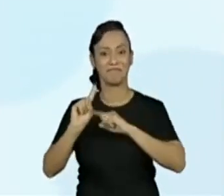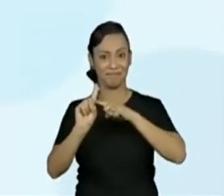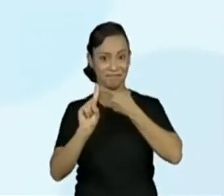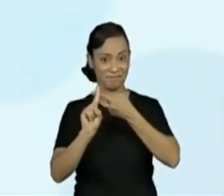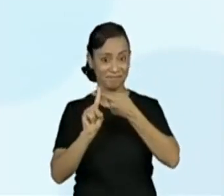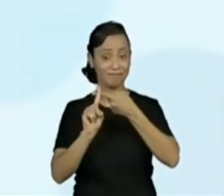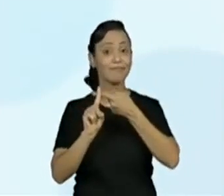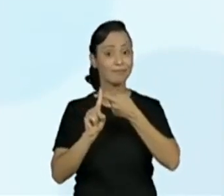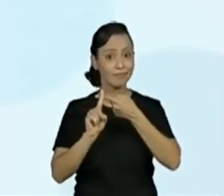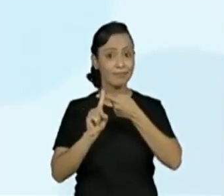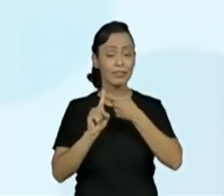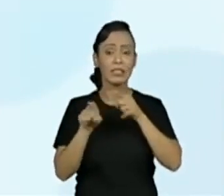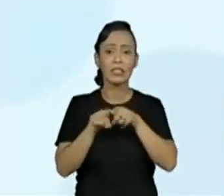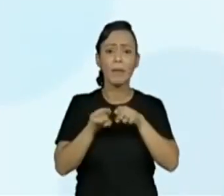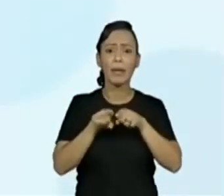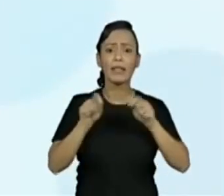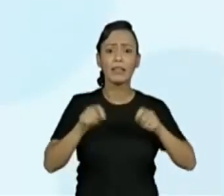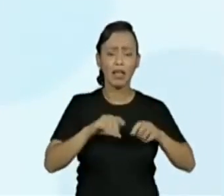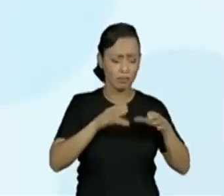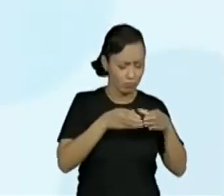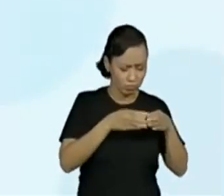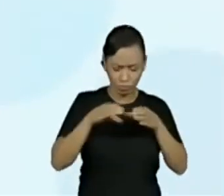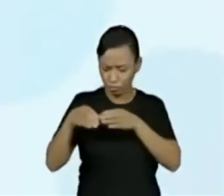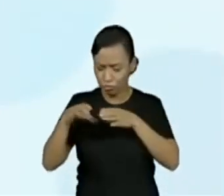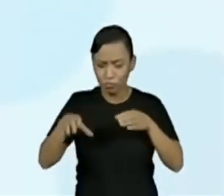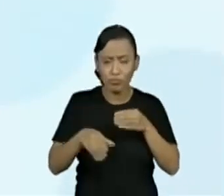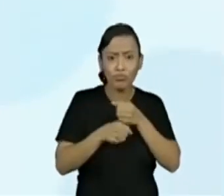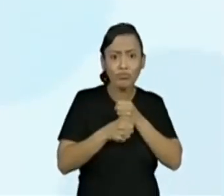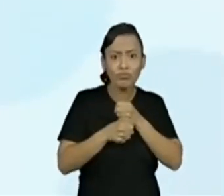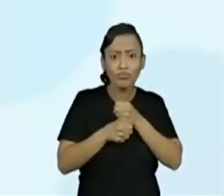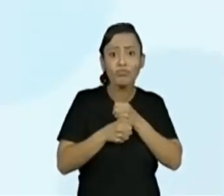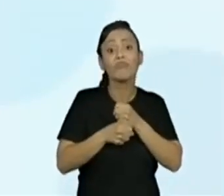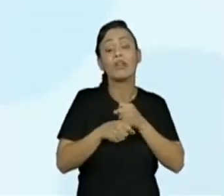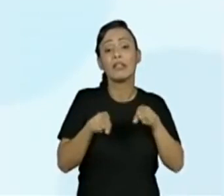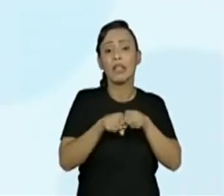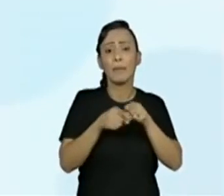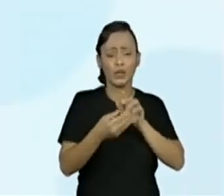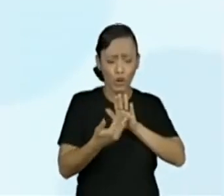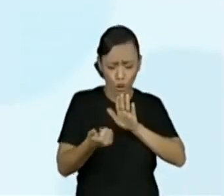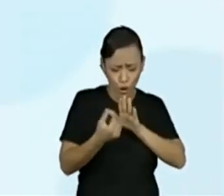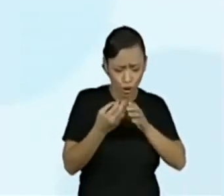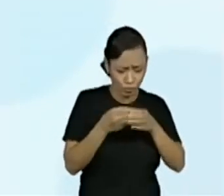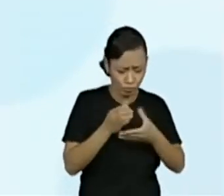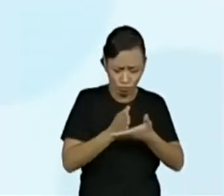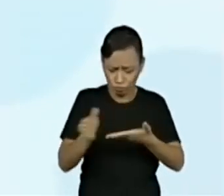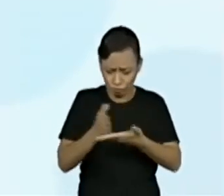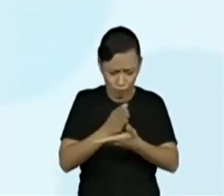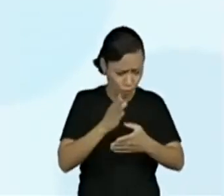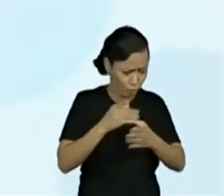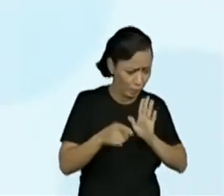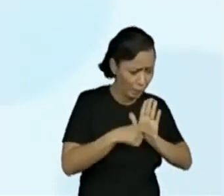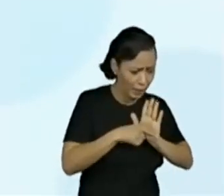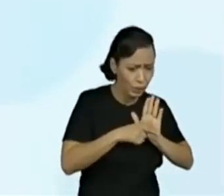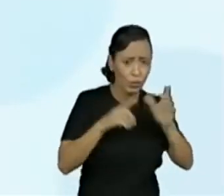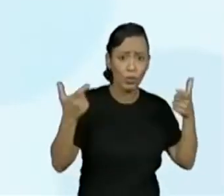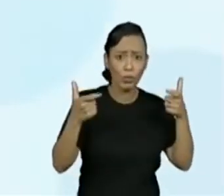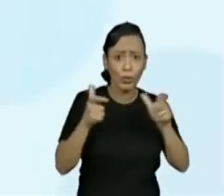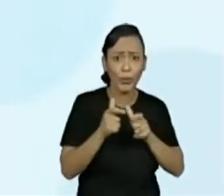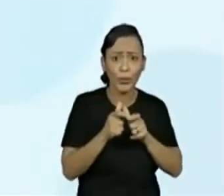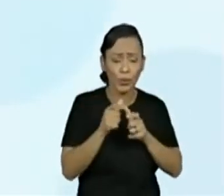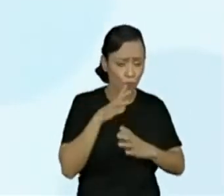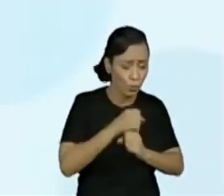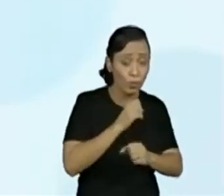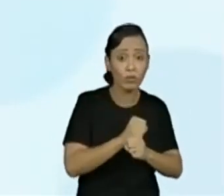significados de juntar, acrescentar, separar e retirar, com suporte de imagens e ou